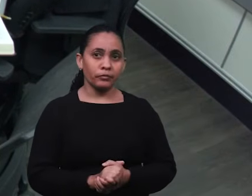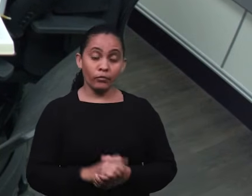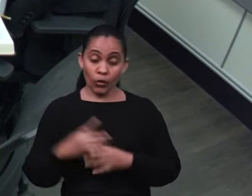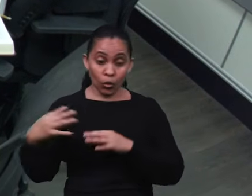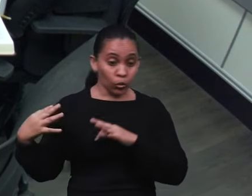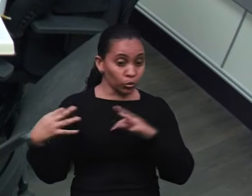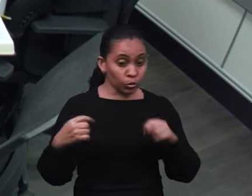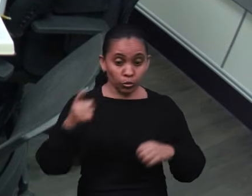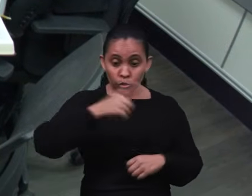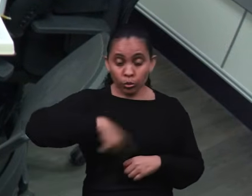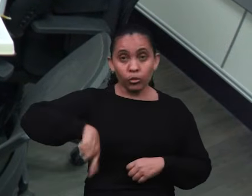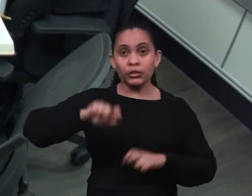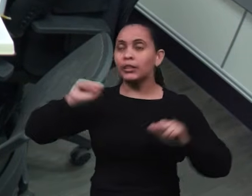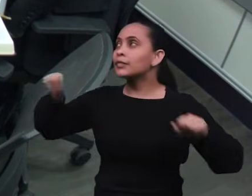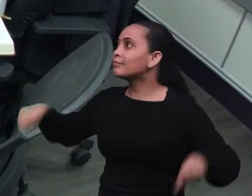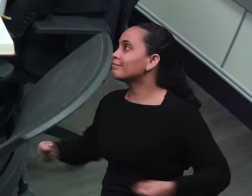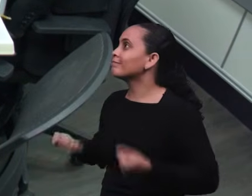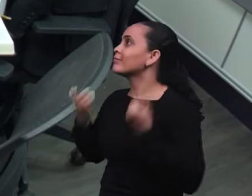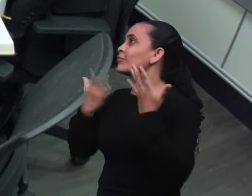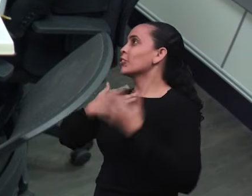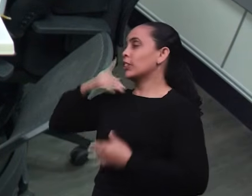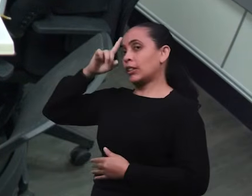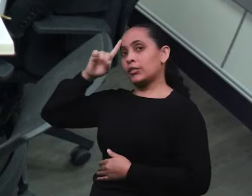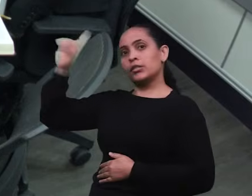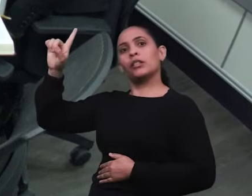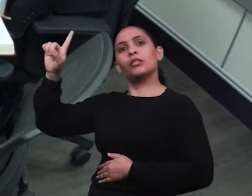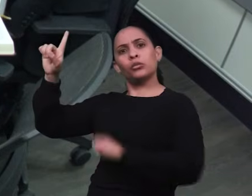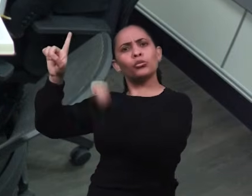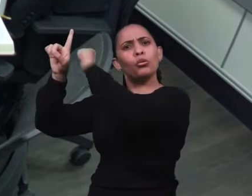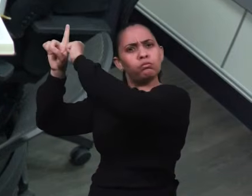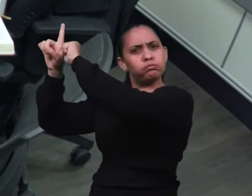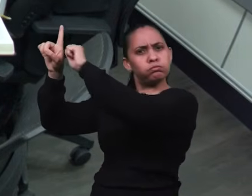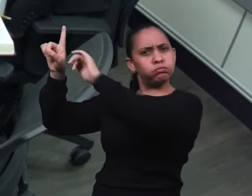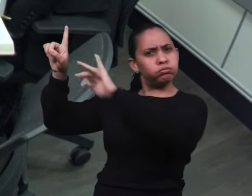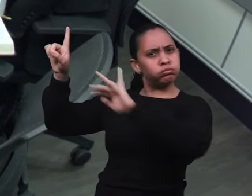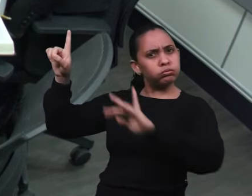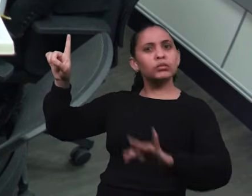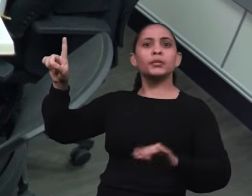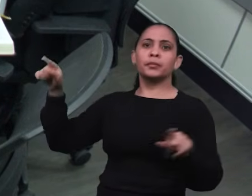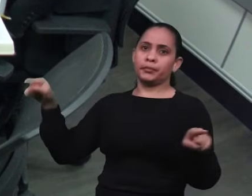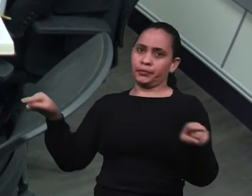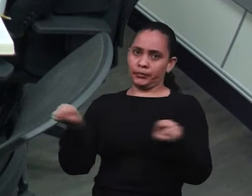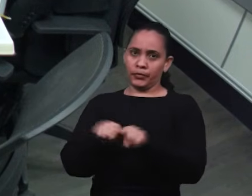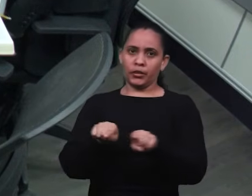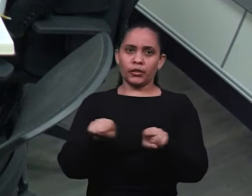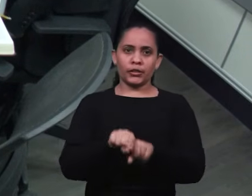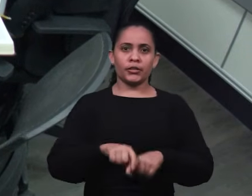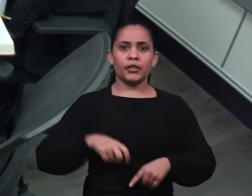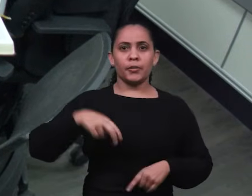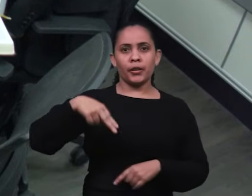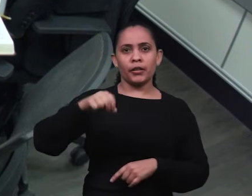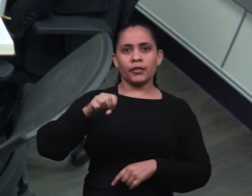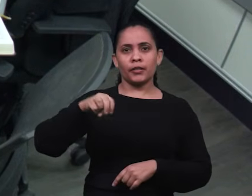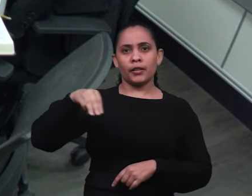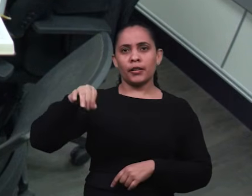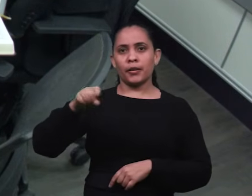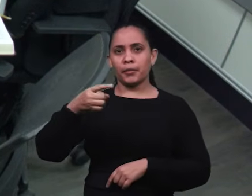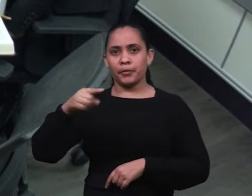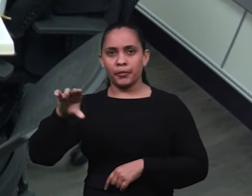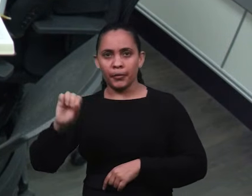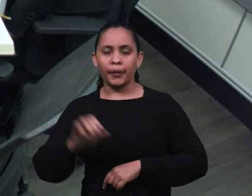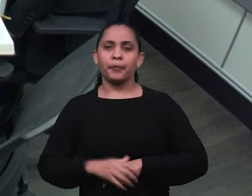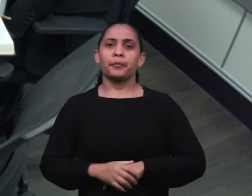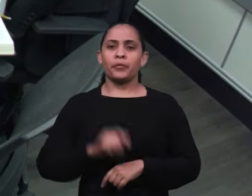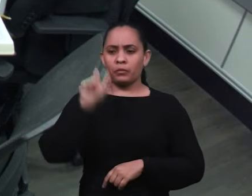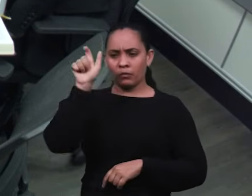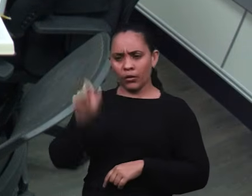né? Todos eles ofertavam o Senhor. E foram prósperos porque o Senhor abençoou. O exemplo de Naamã. Naamã, quando foi procurar